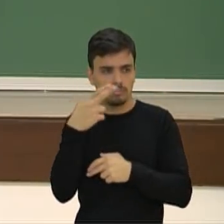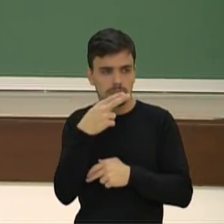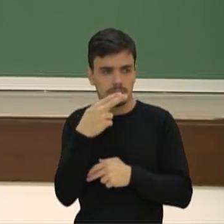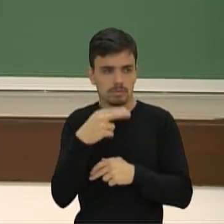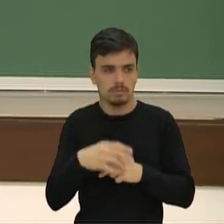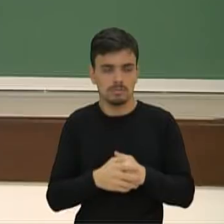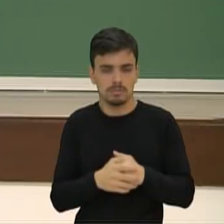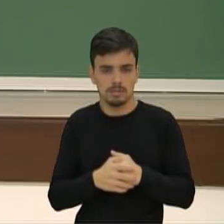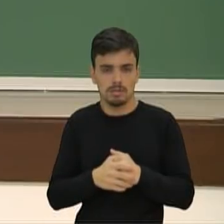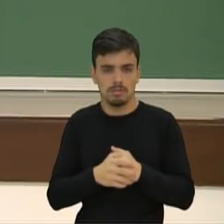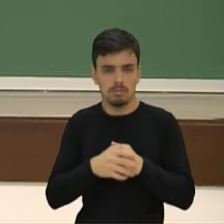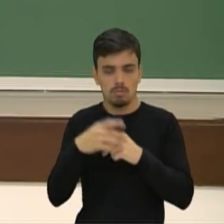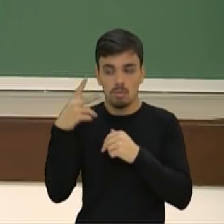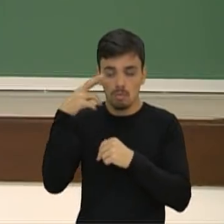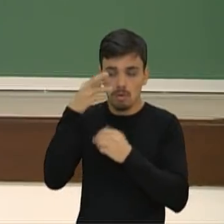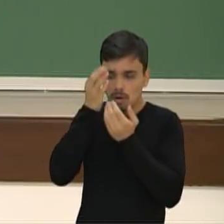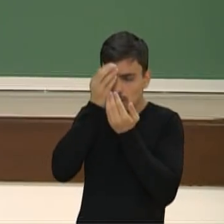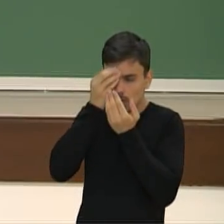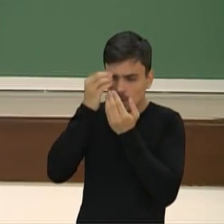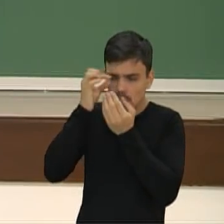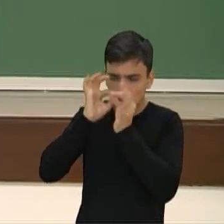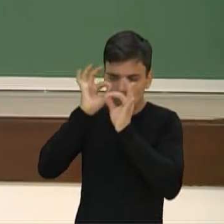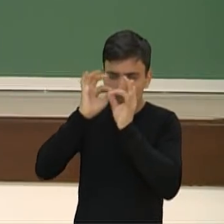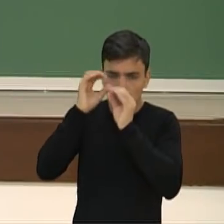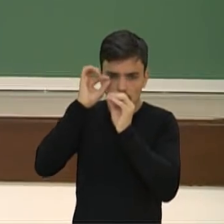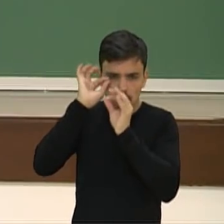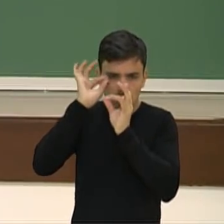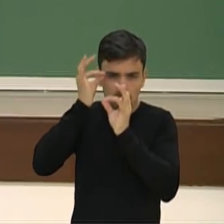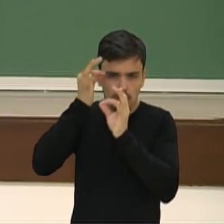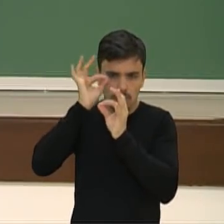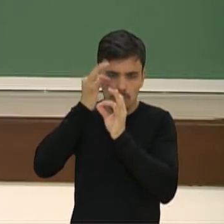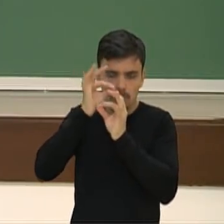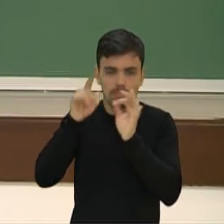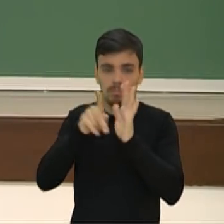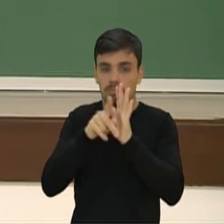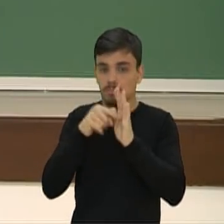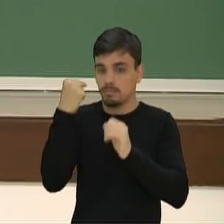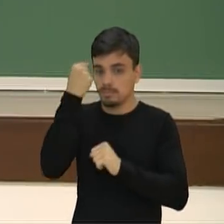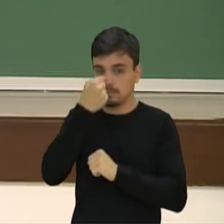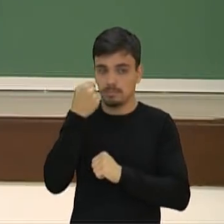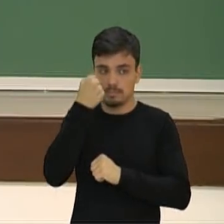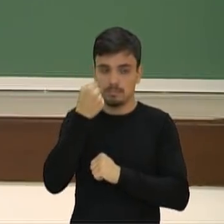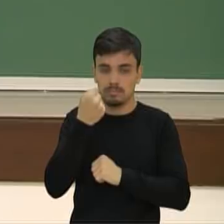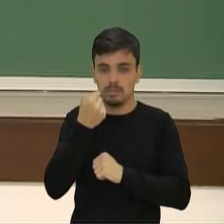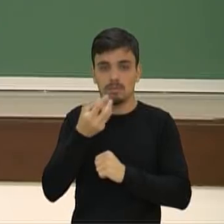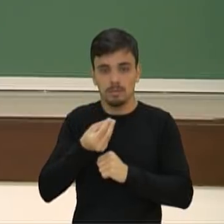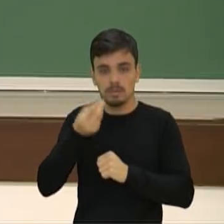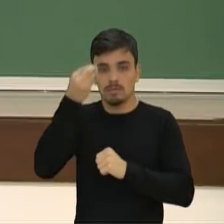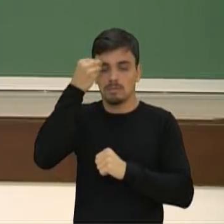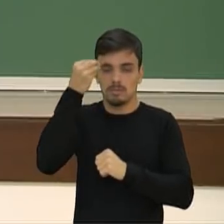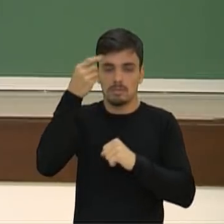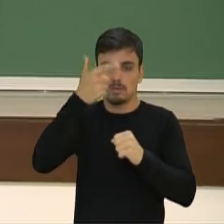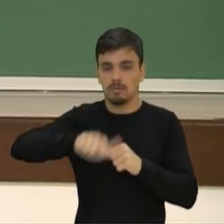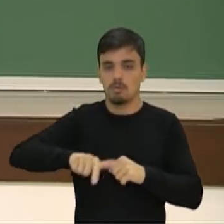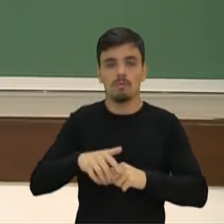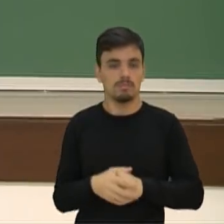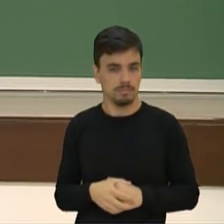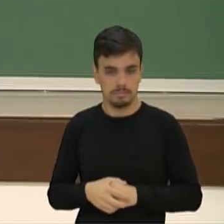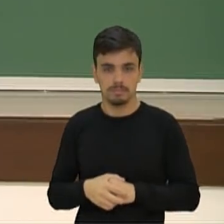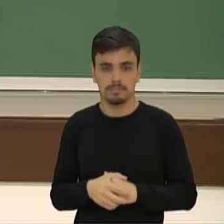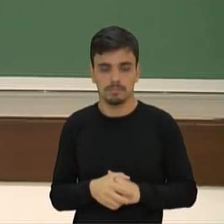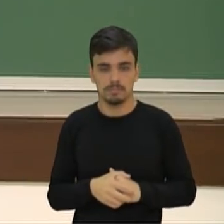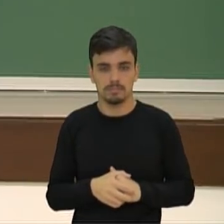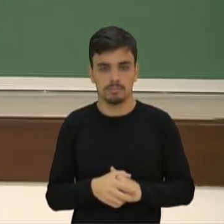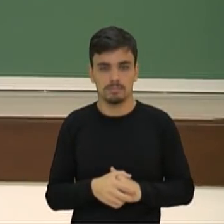aberto e exposto, e você fazia cirurgias pontuais naquele correspondente, e depois é como se você colasse o flap